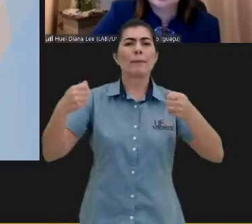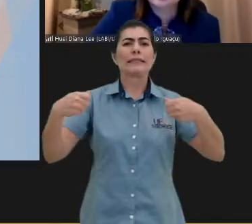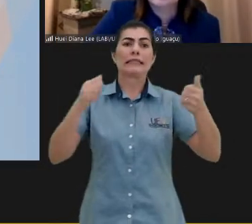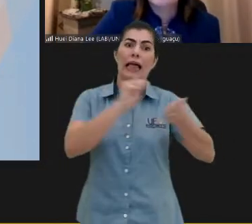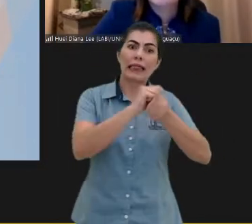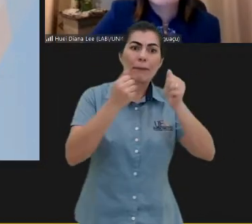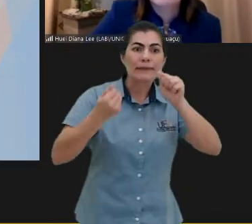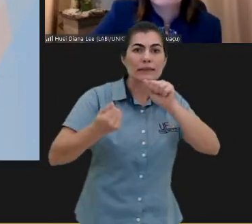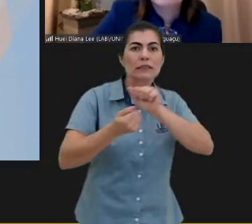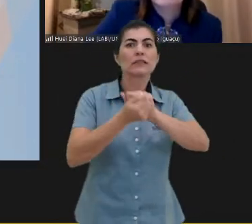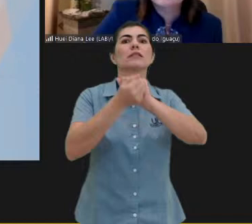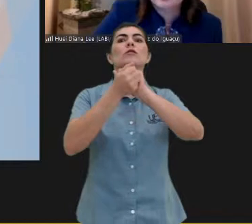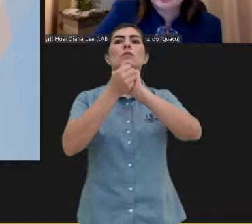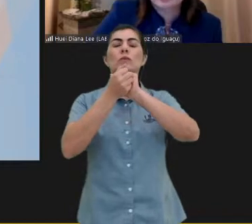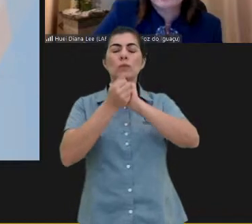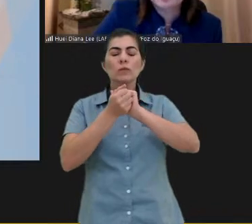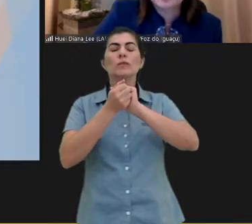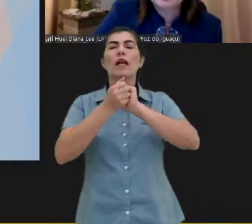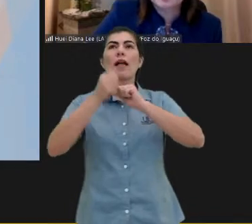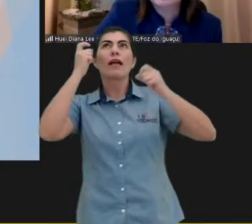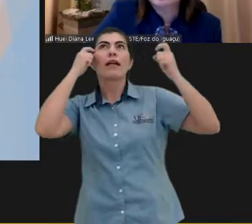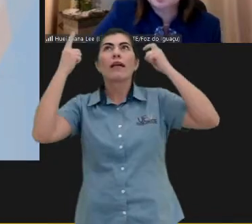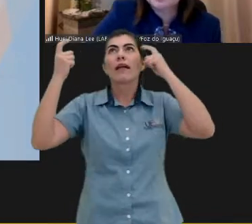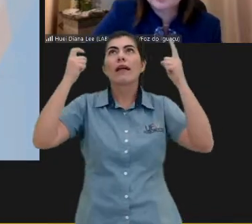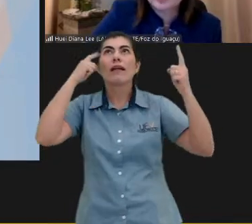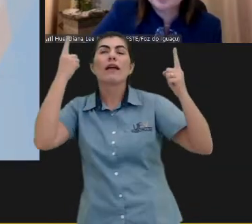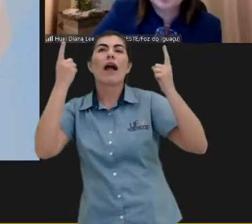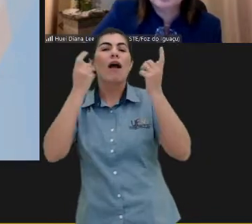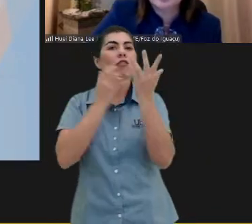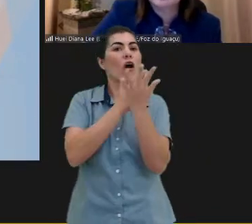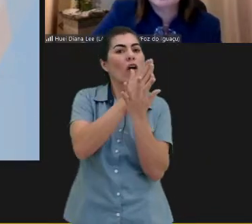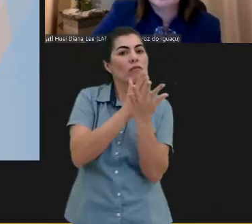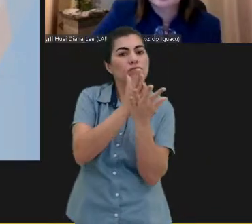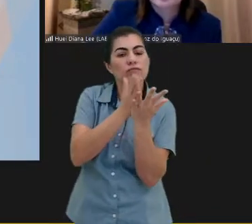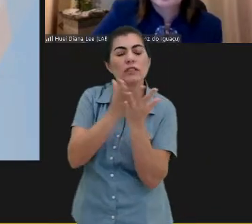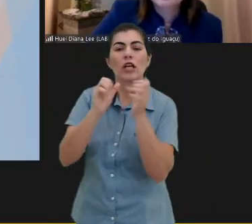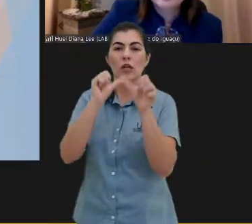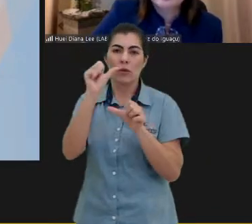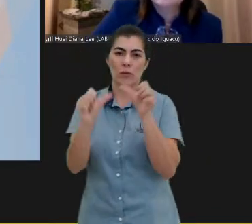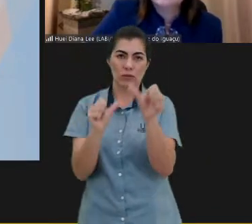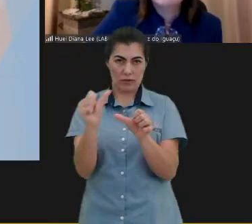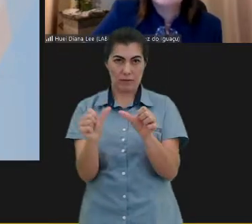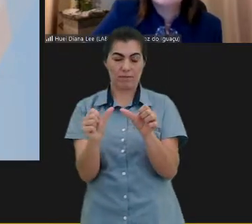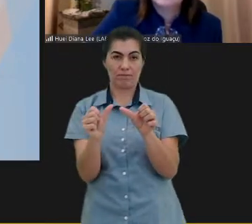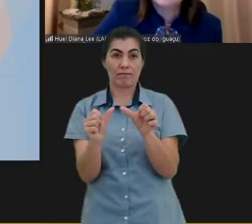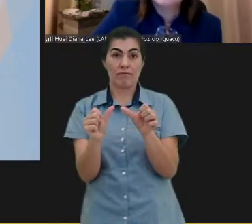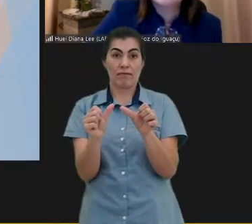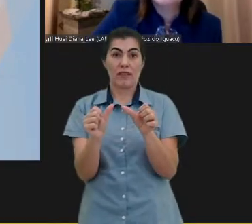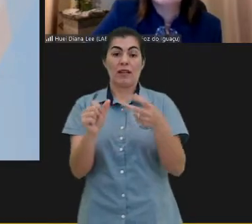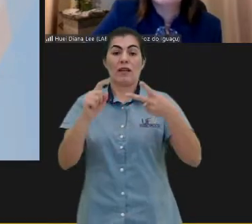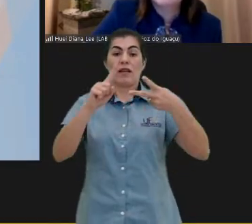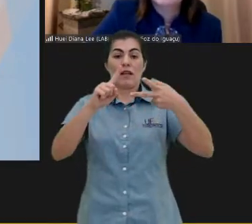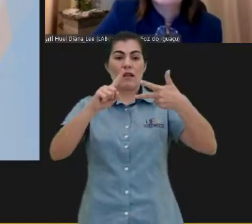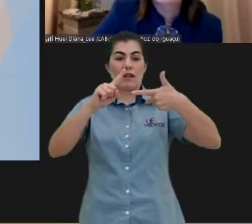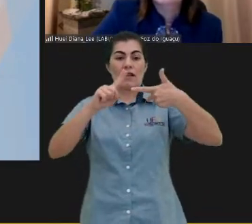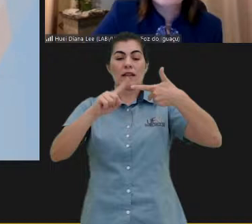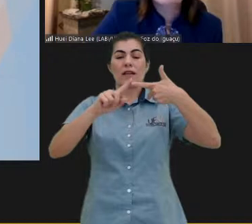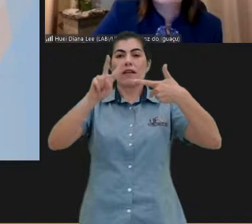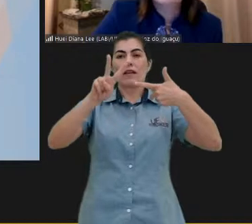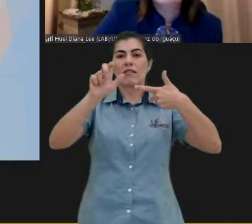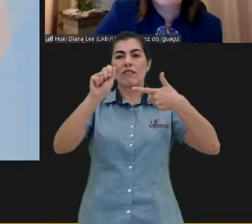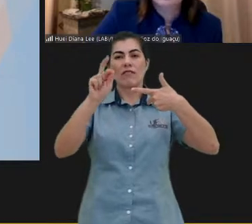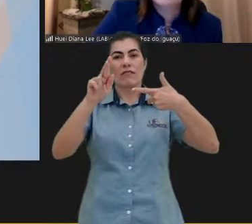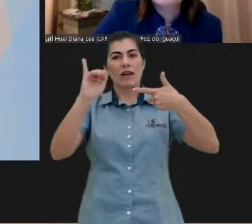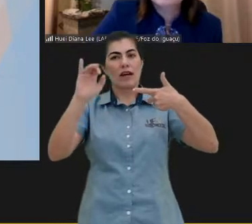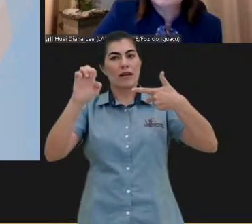necessário a gente criar novos processos, modificar os processos. No caso da variedade, os